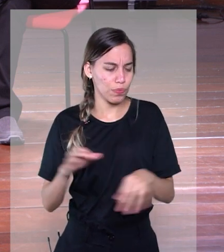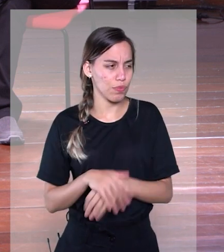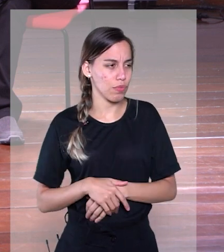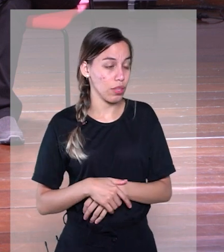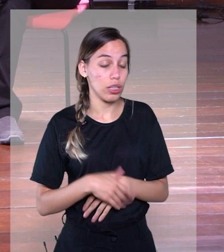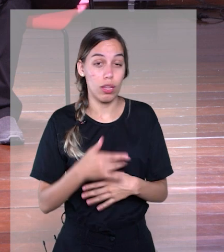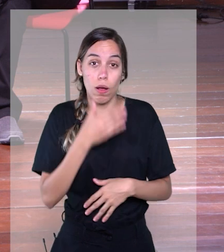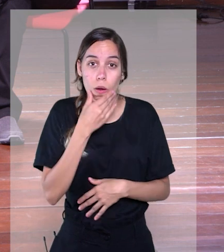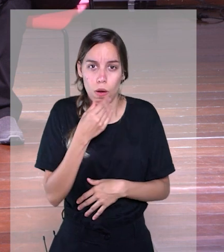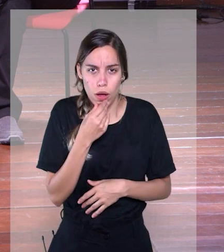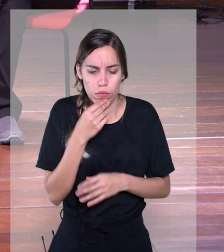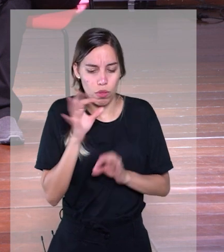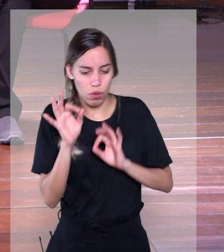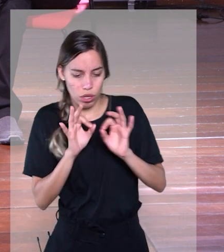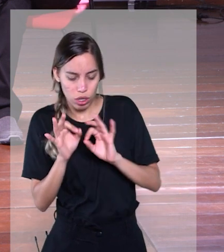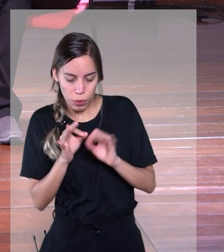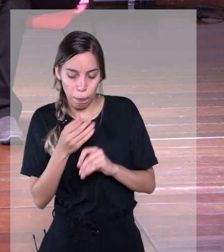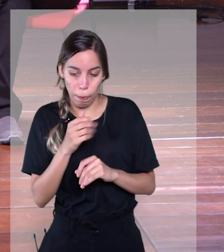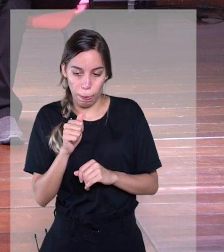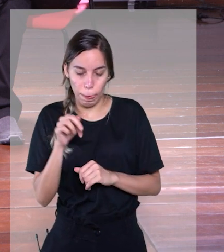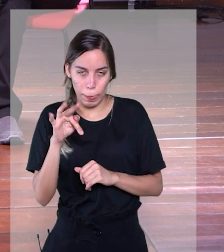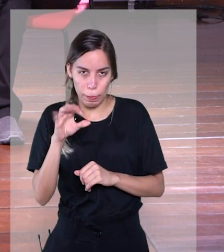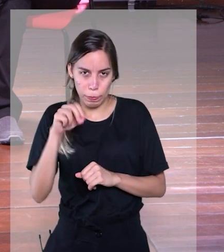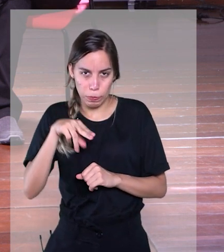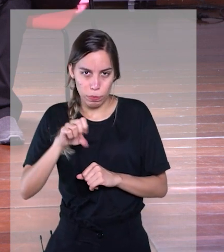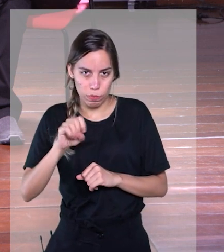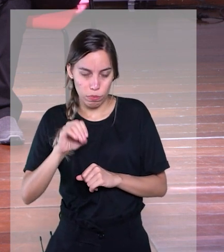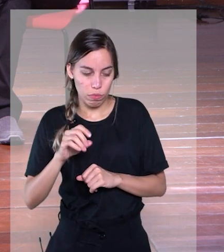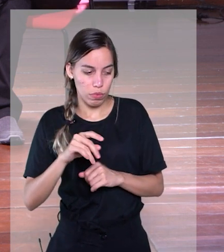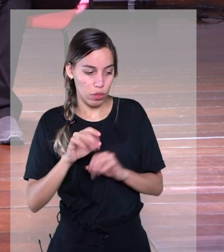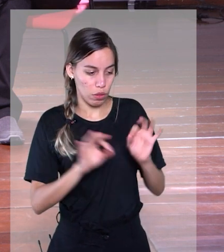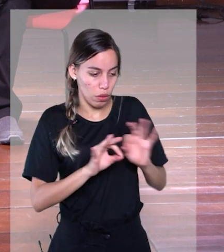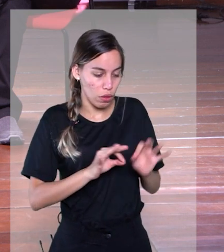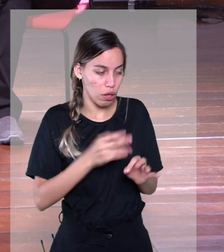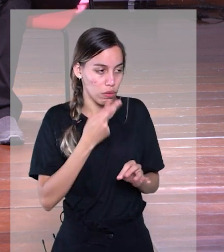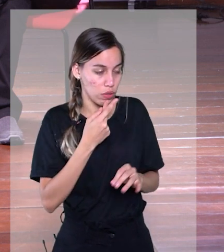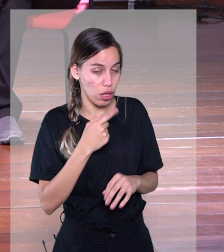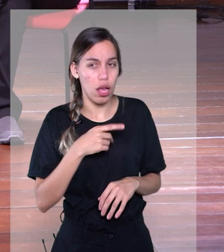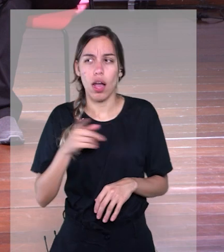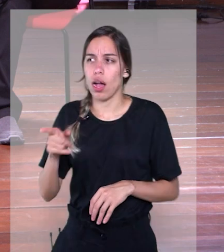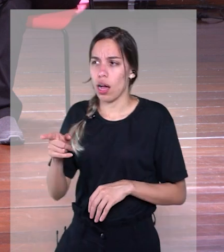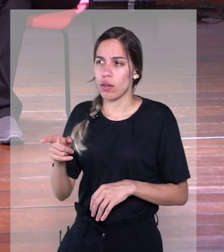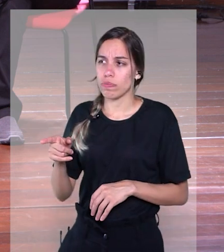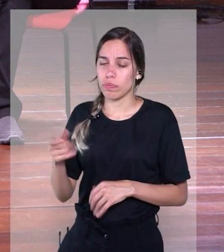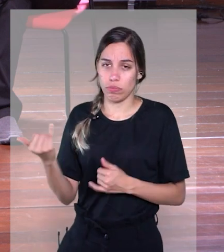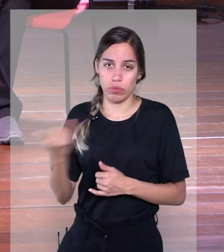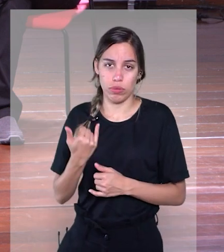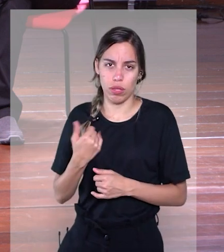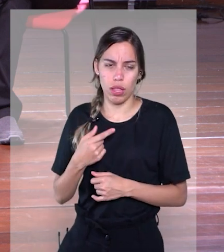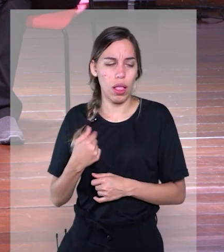e montando o primeiro festival, e me falou, enfim, preciso de tua ajuda, etc. E eu, de repente,